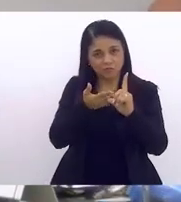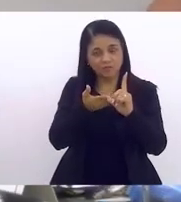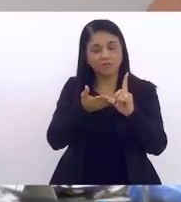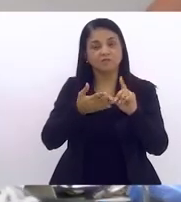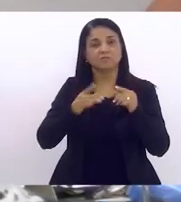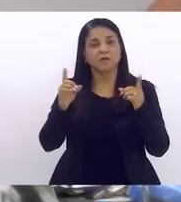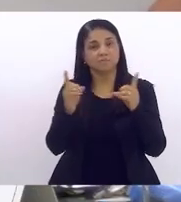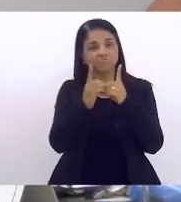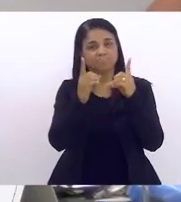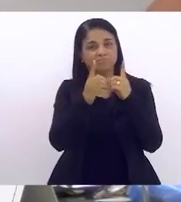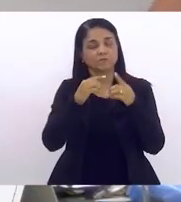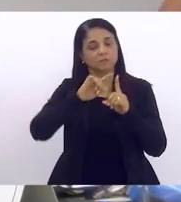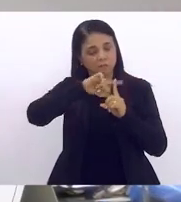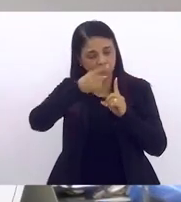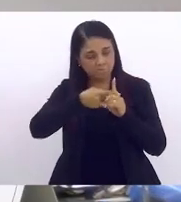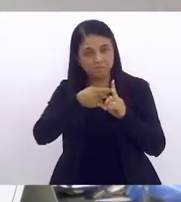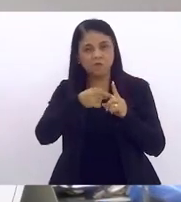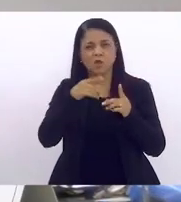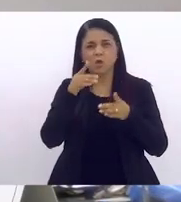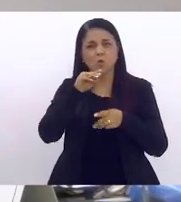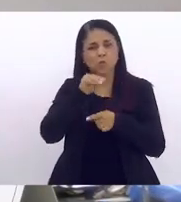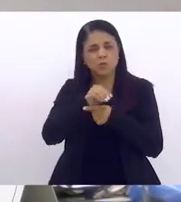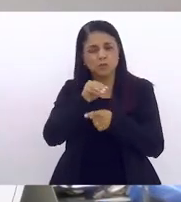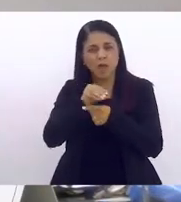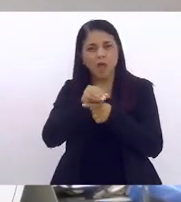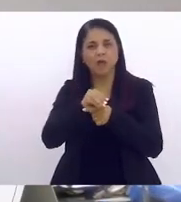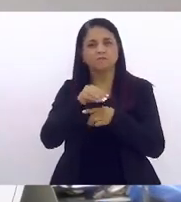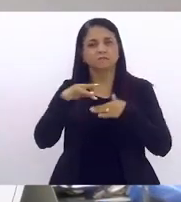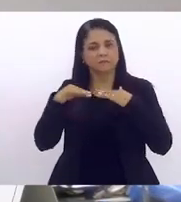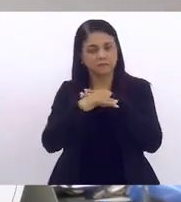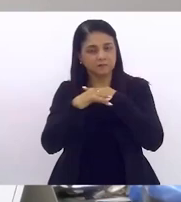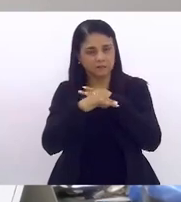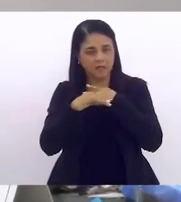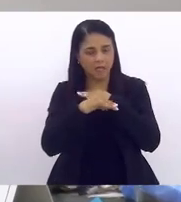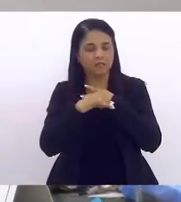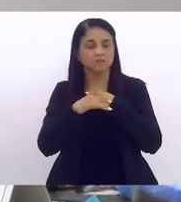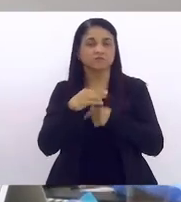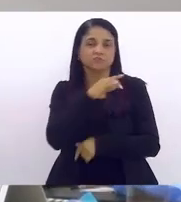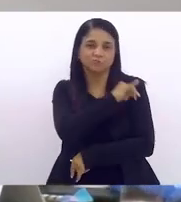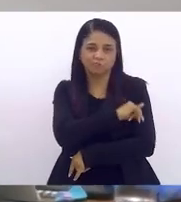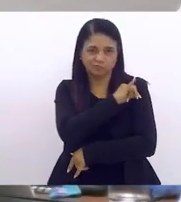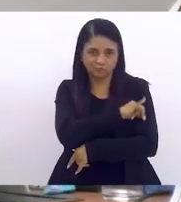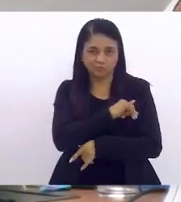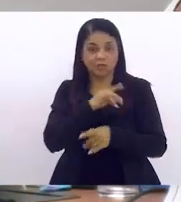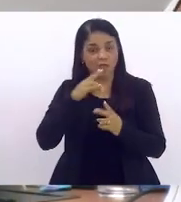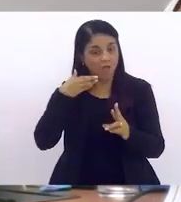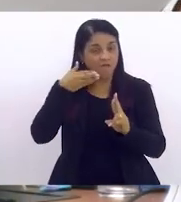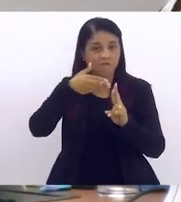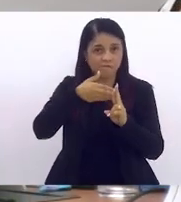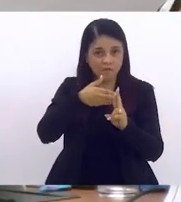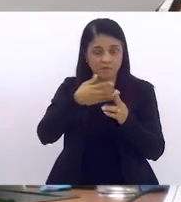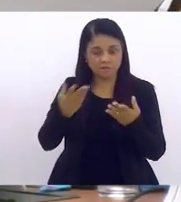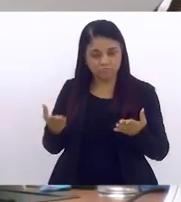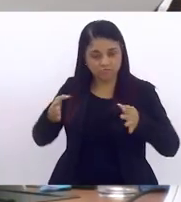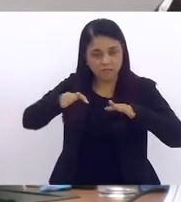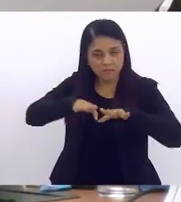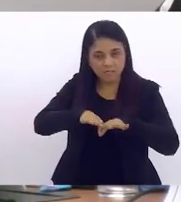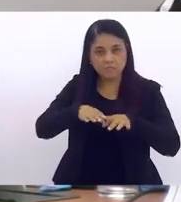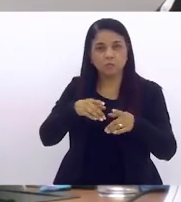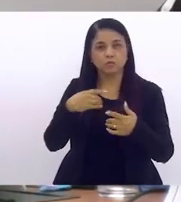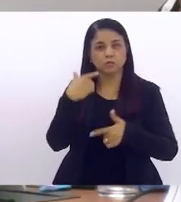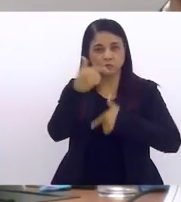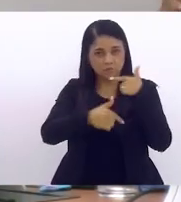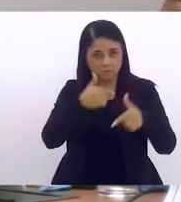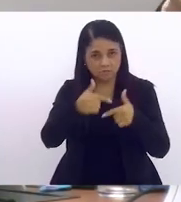parturientes, inovando na política de cuidado na cidade do Rio de Janeiro e se tornando uma referência da integração do serviço.